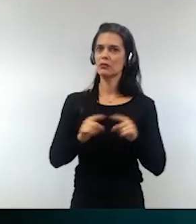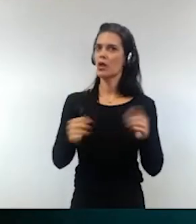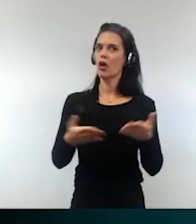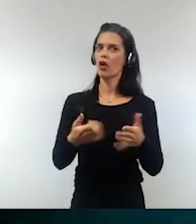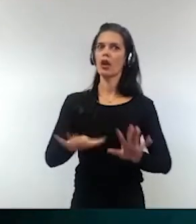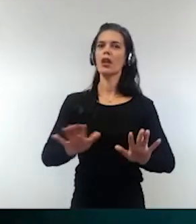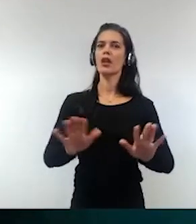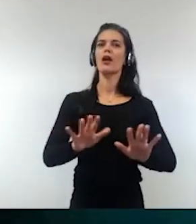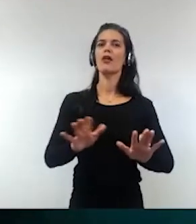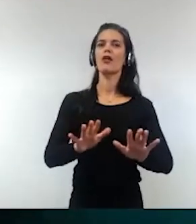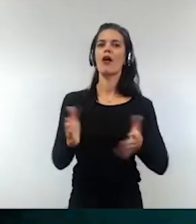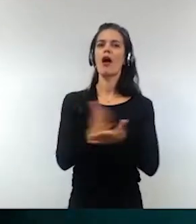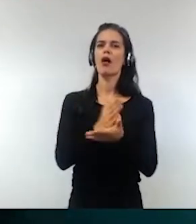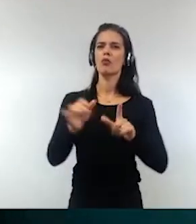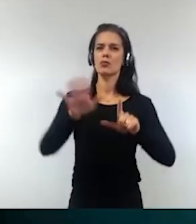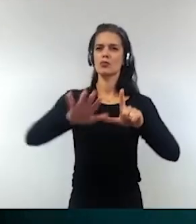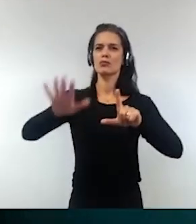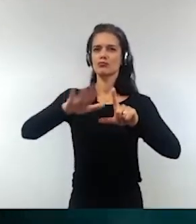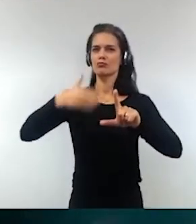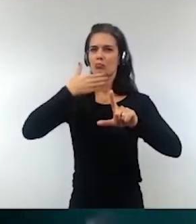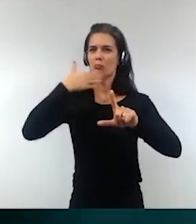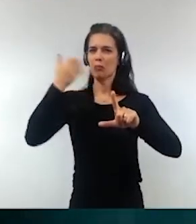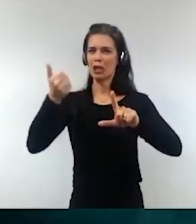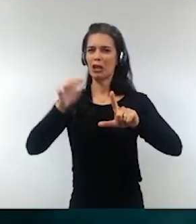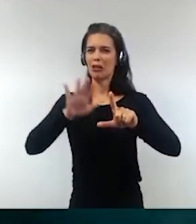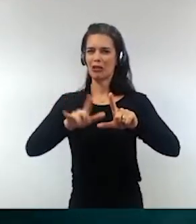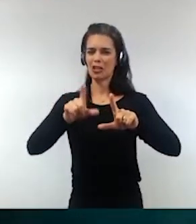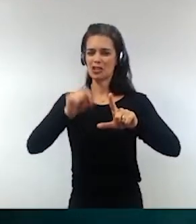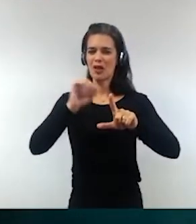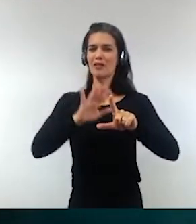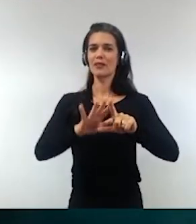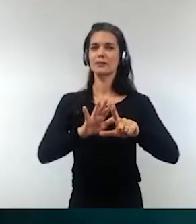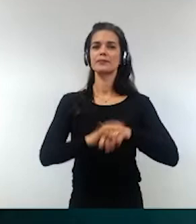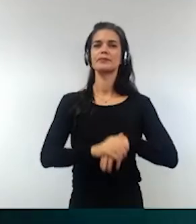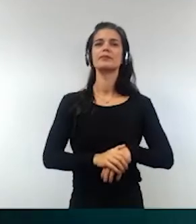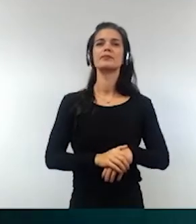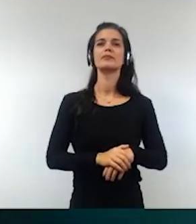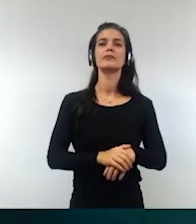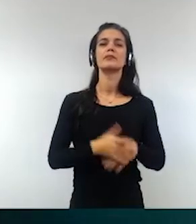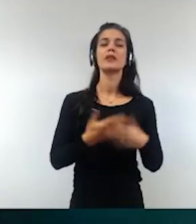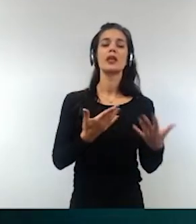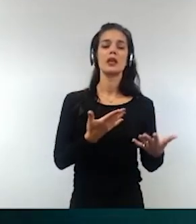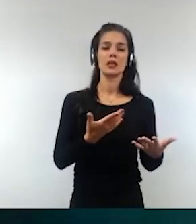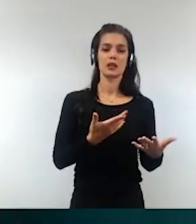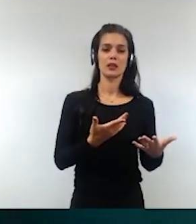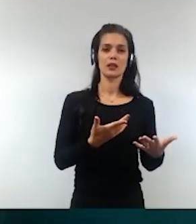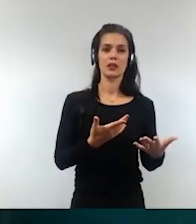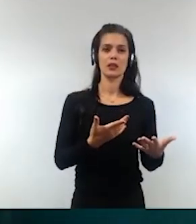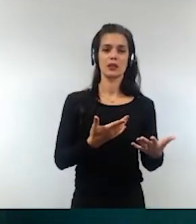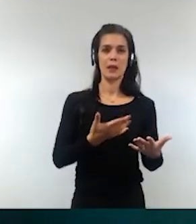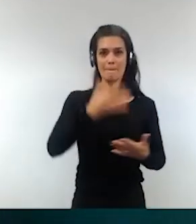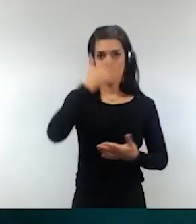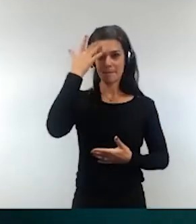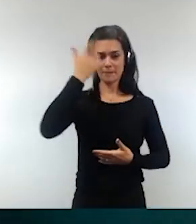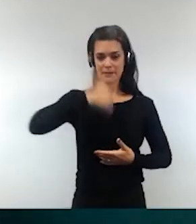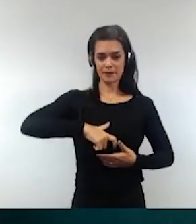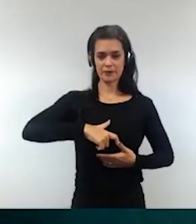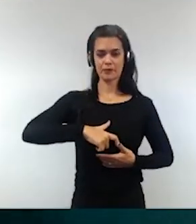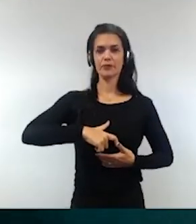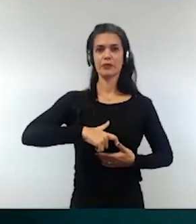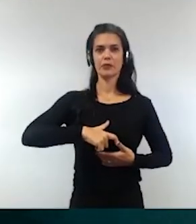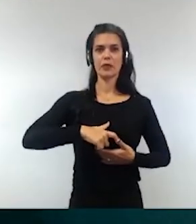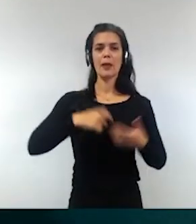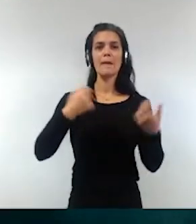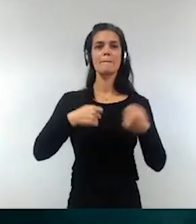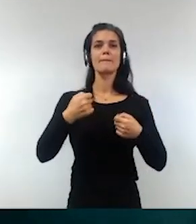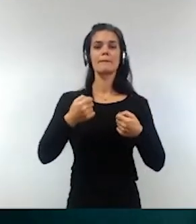tem algumas plataformas que são preferidas deles, né? Então, a primeira coisa que pergunta é assim, o mediador é a capacidade de se adaptar